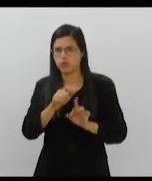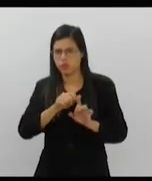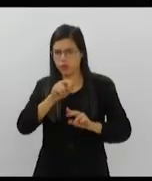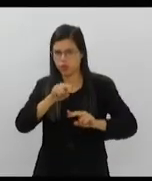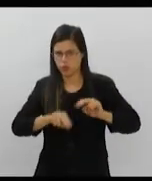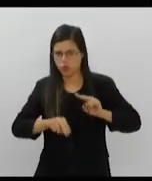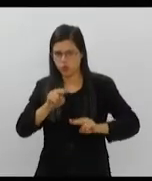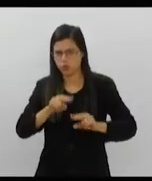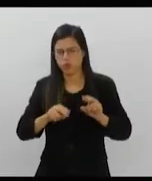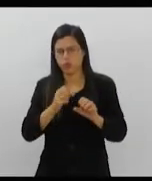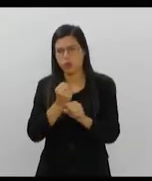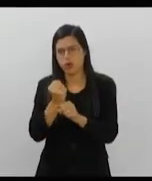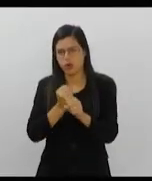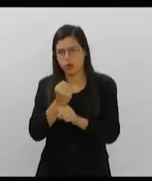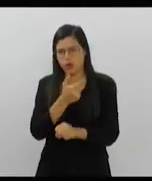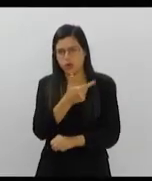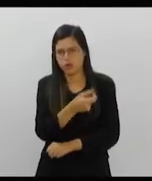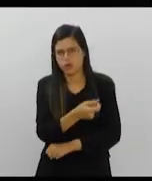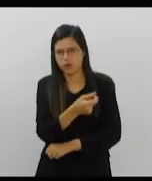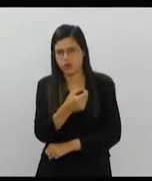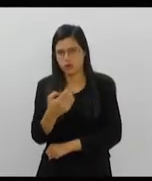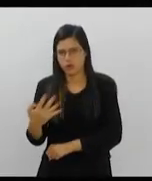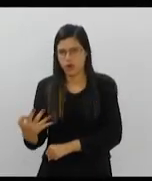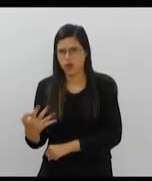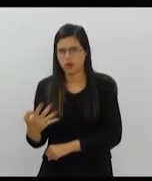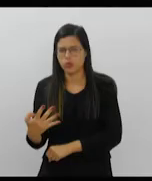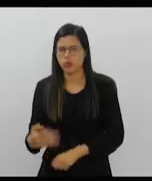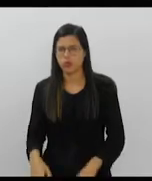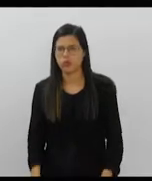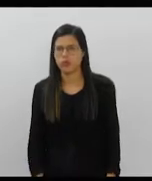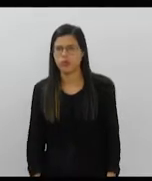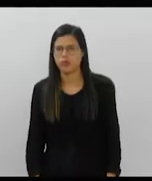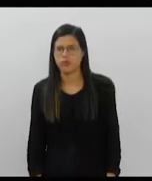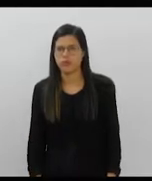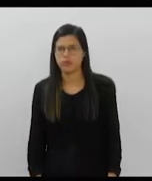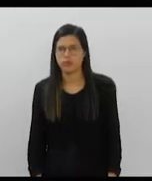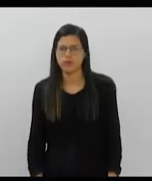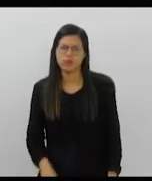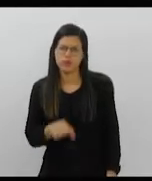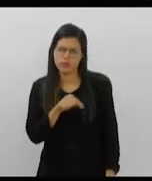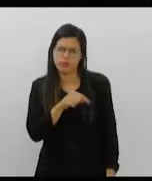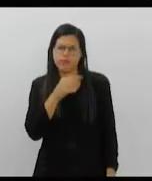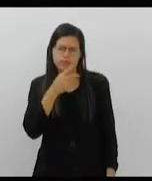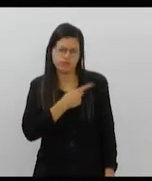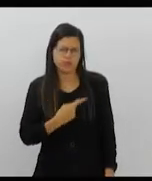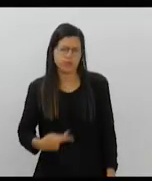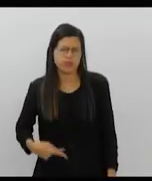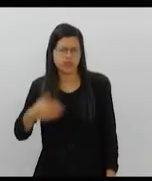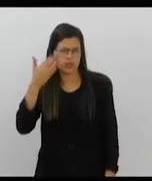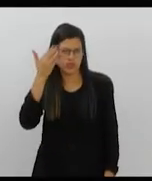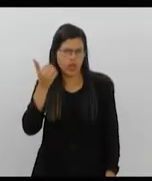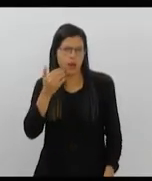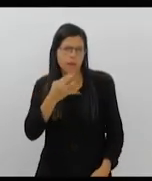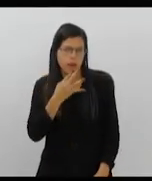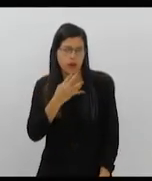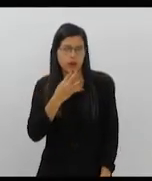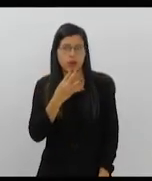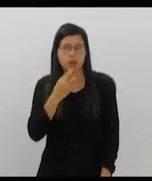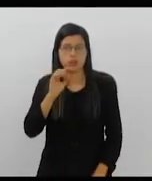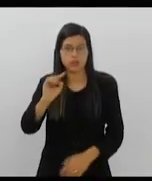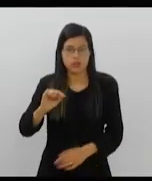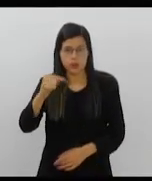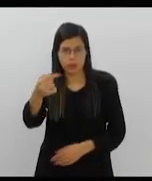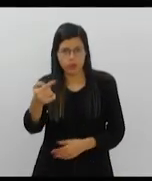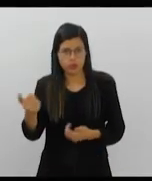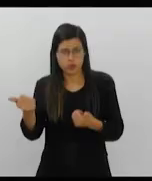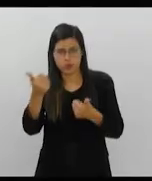6 de junho. Senhor presidente, o senhor conhece isso. Depois que vem o